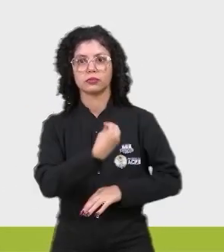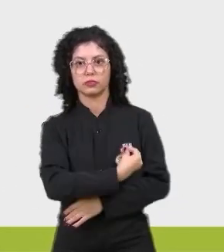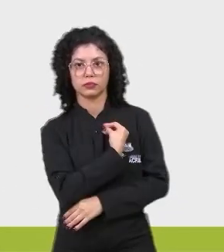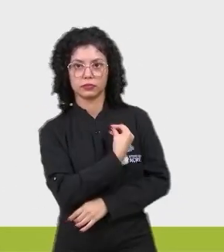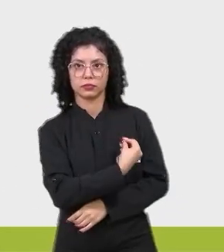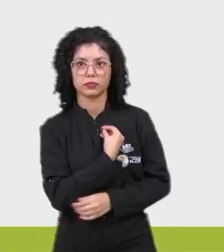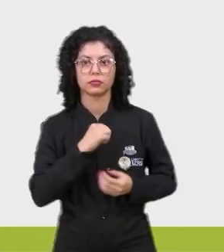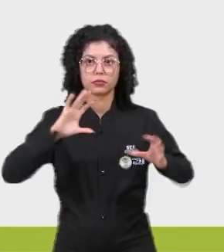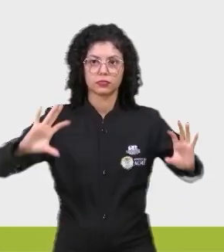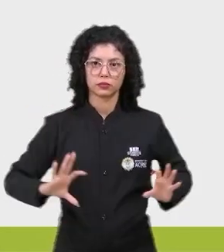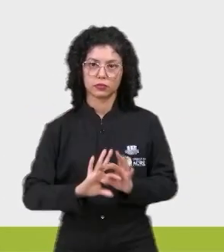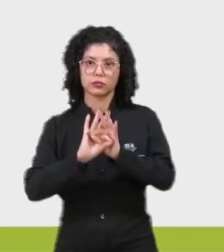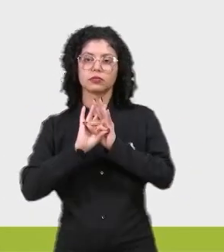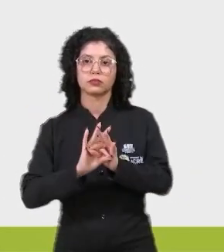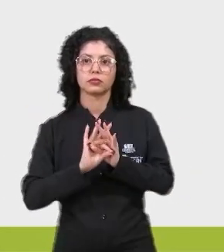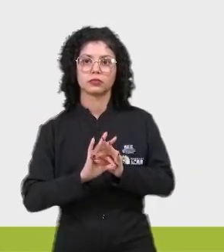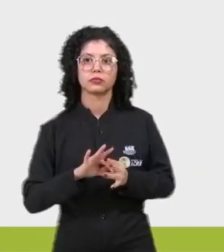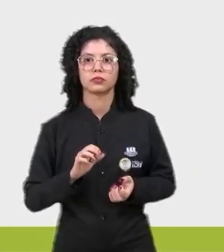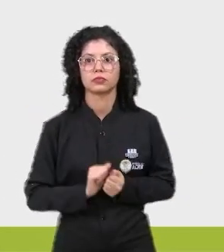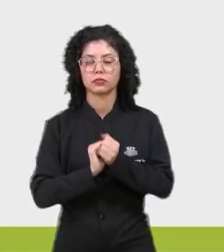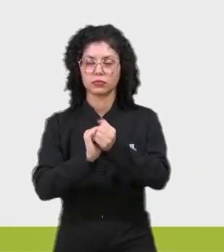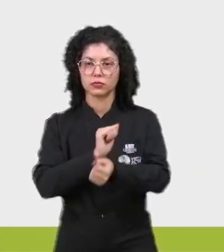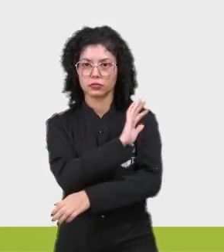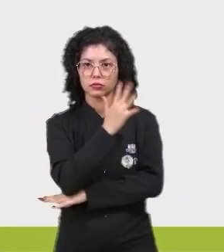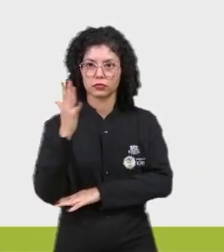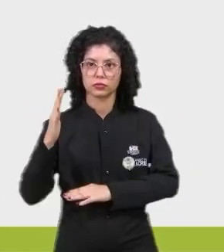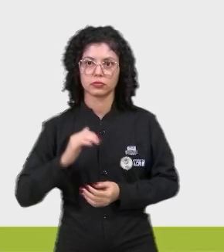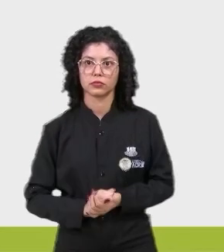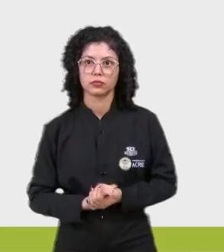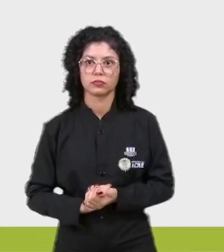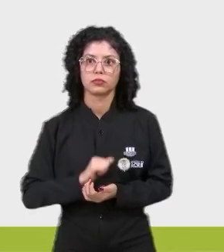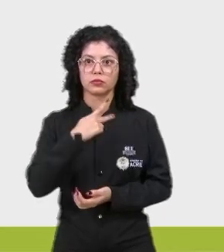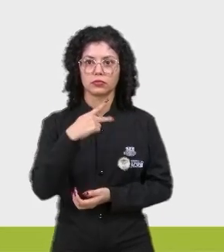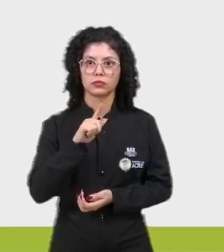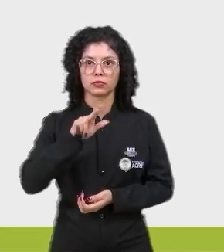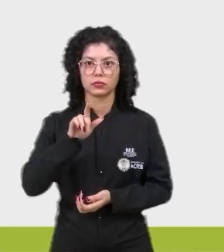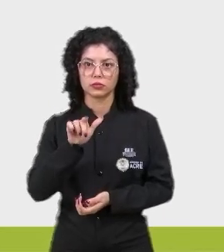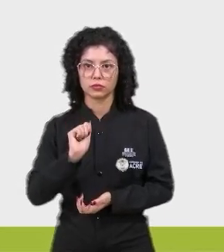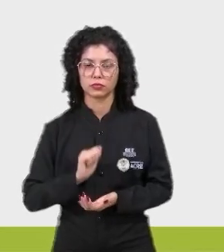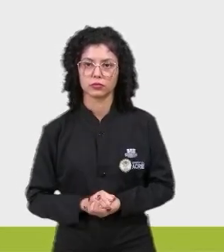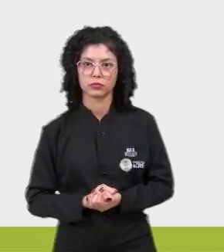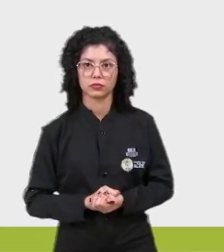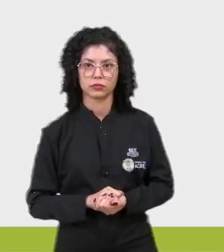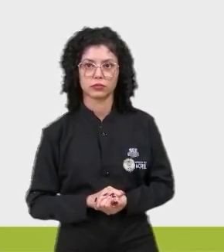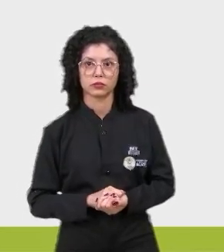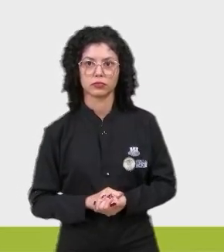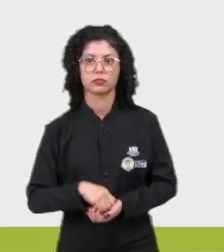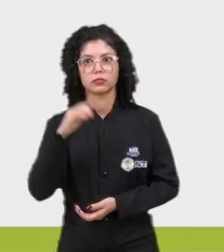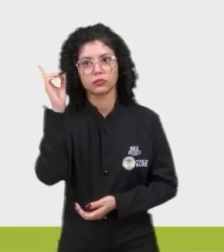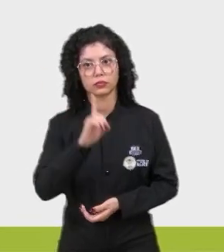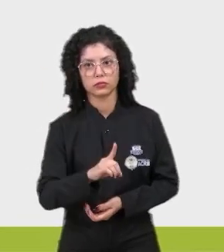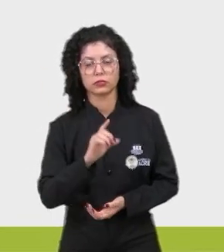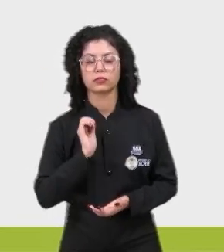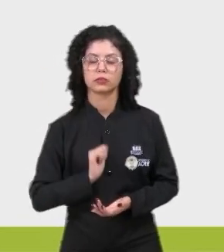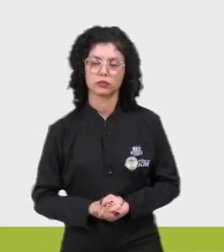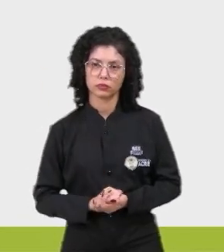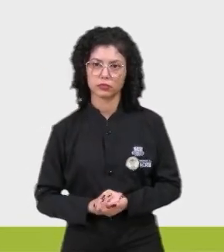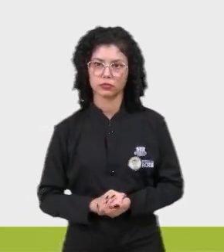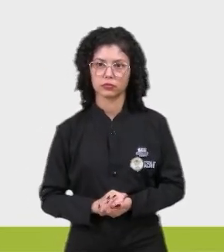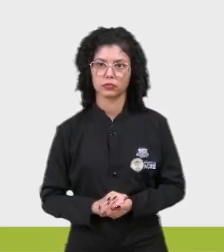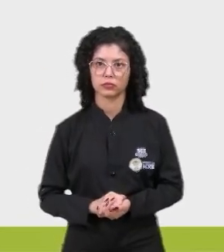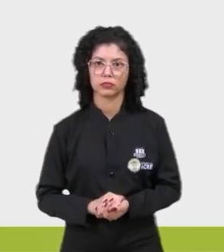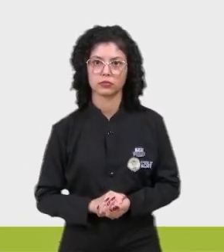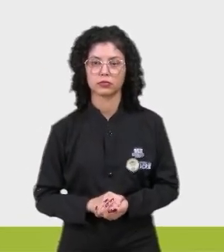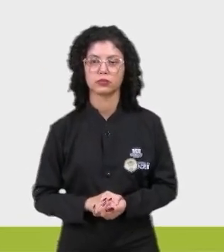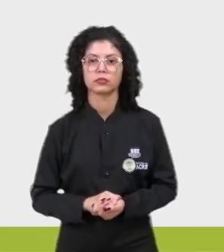das espécies para viver em harmonia com o meio ambiente, né? Quem diz isso é o Paul Atkinson, cofundador e diretor da